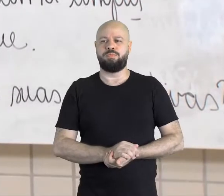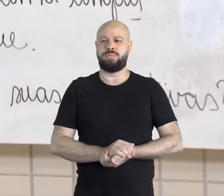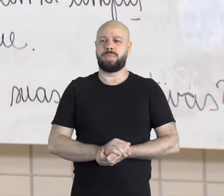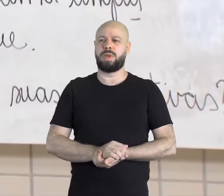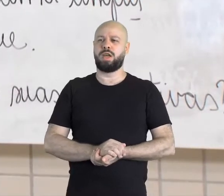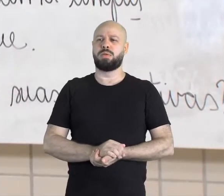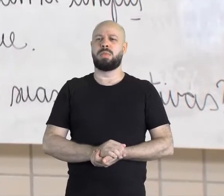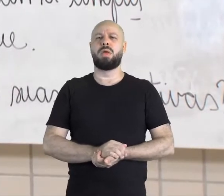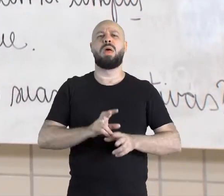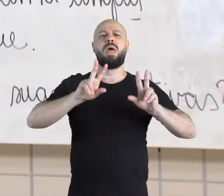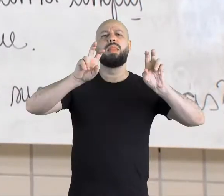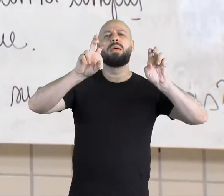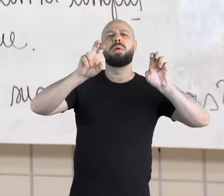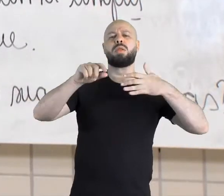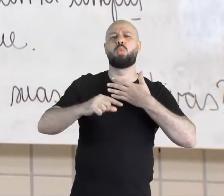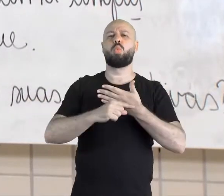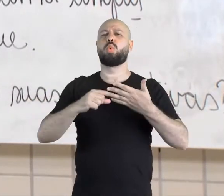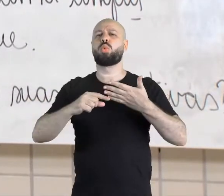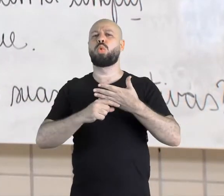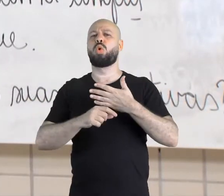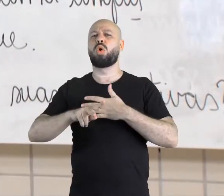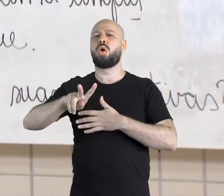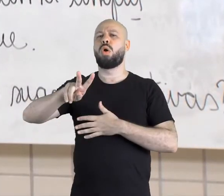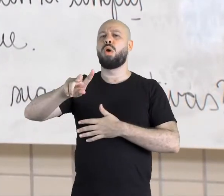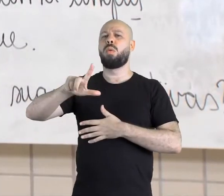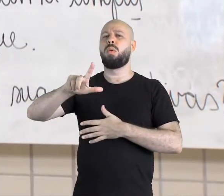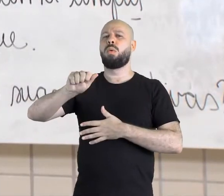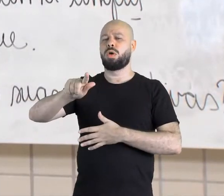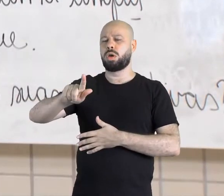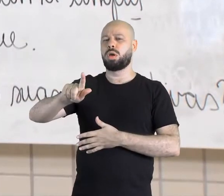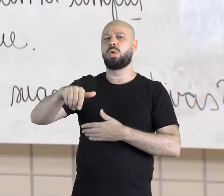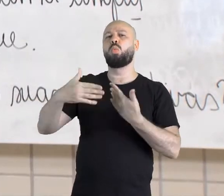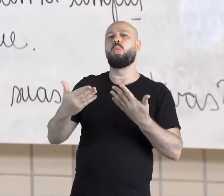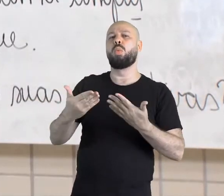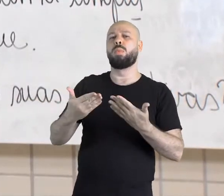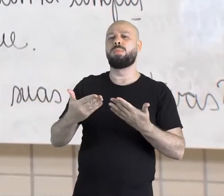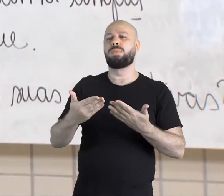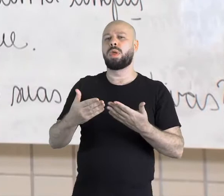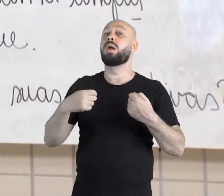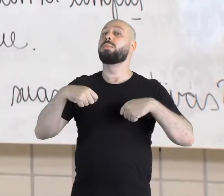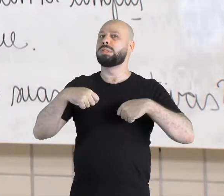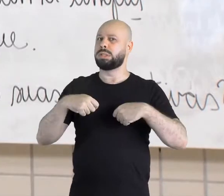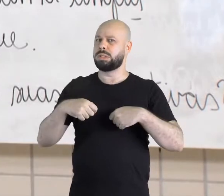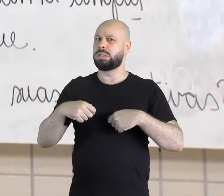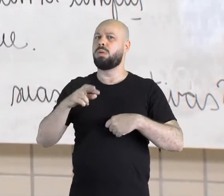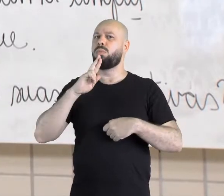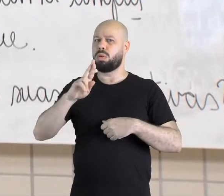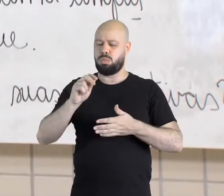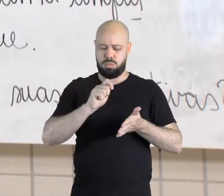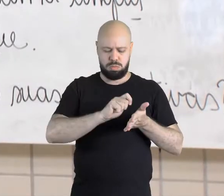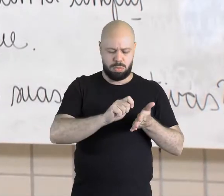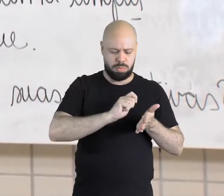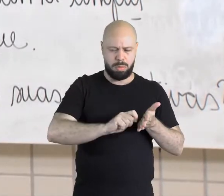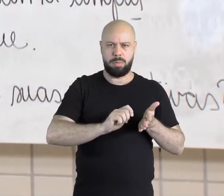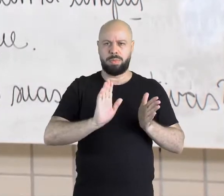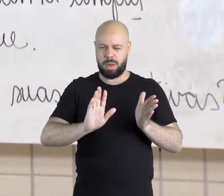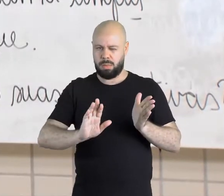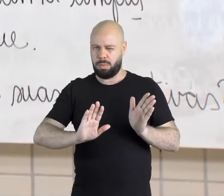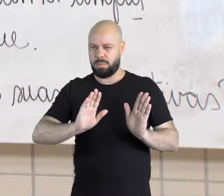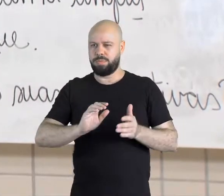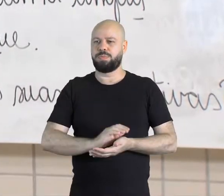Qual é o tema e o autor do vlog que você assistiu? Anota essas questões no caderno, vamos